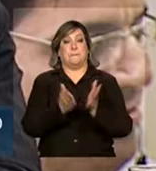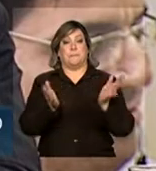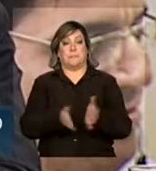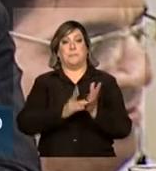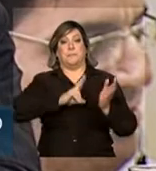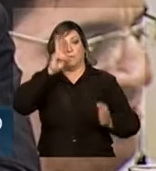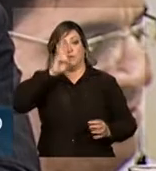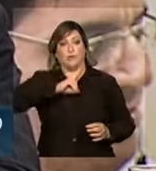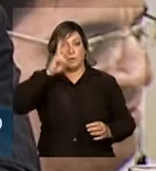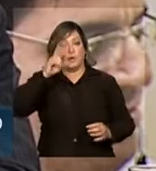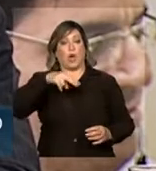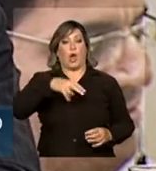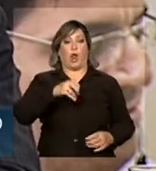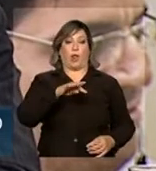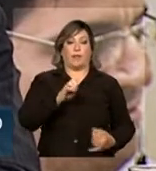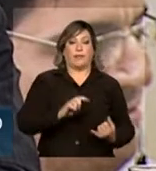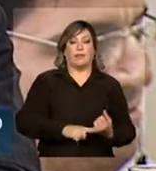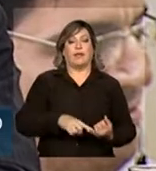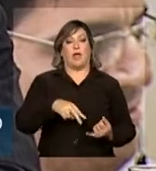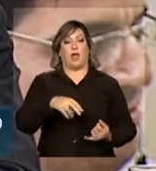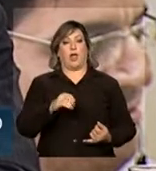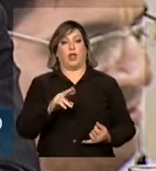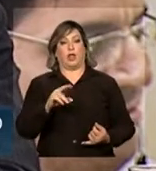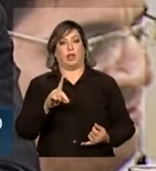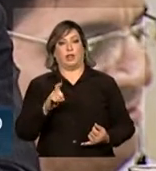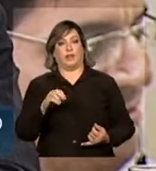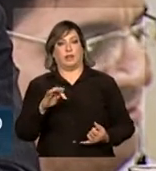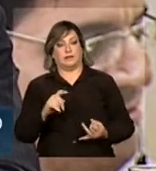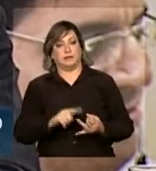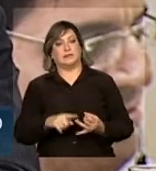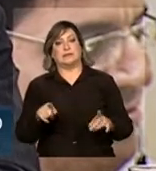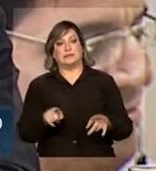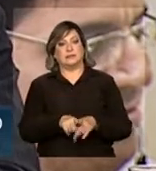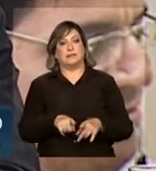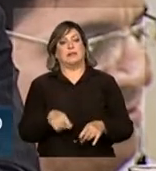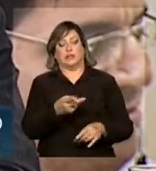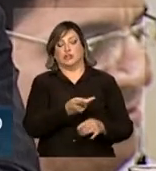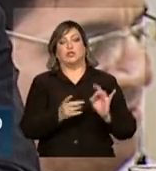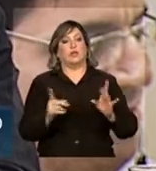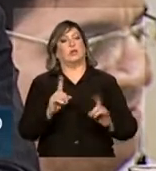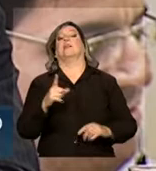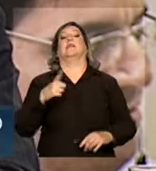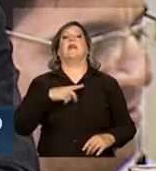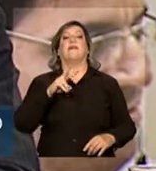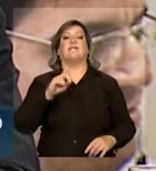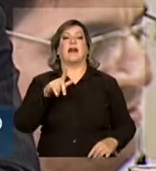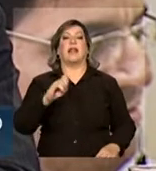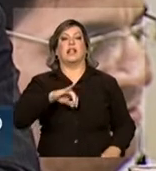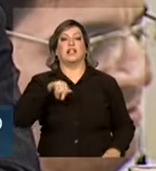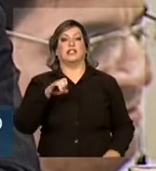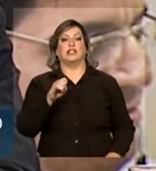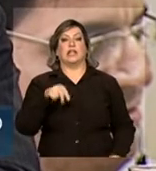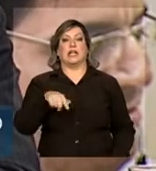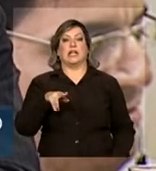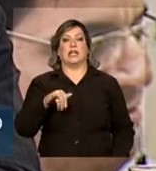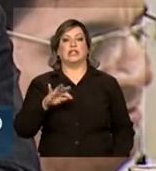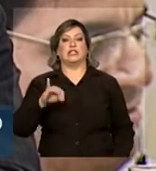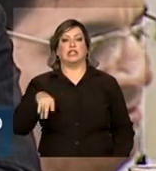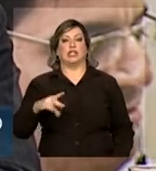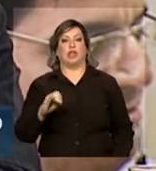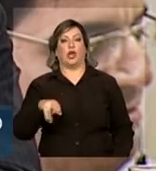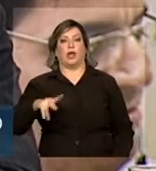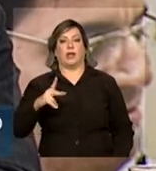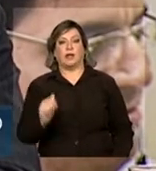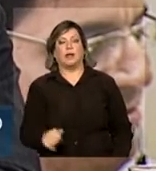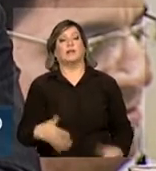não não só pro Norte Nordeste mas também pro Vale do jequ eem Minas Gerais que vocês sabem então a gente tá conseguindo ocupar todos